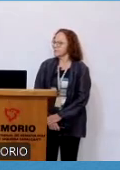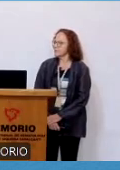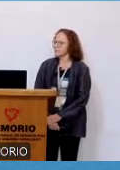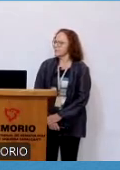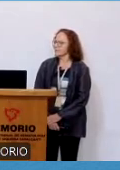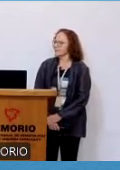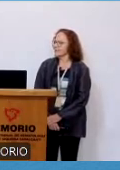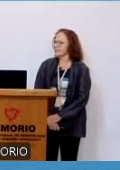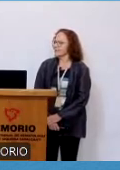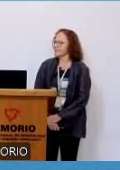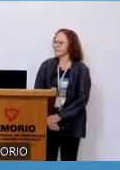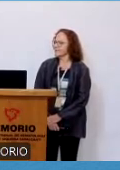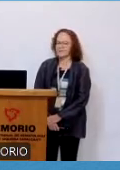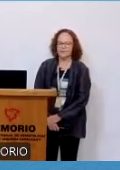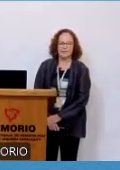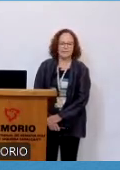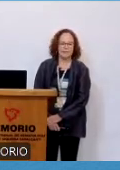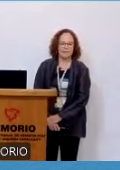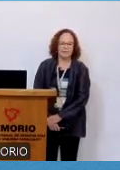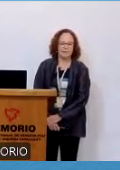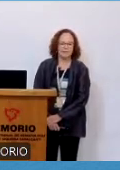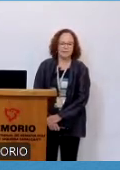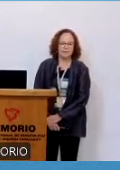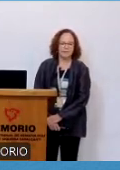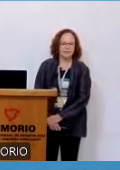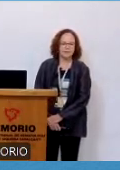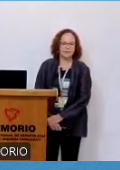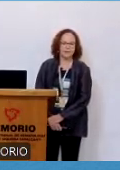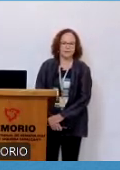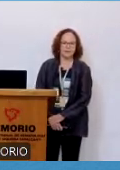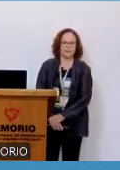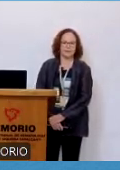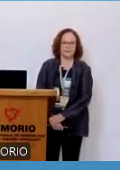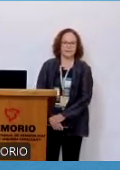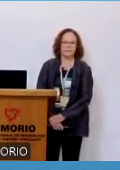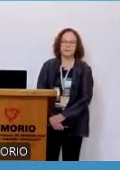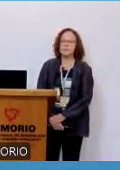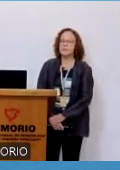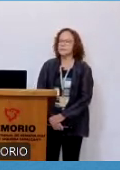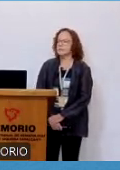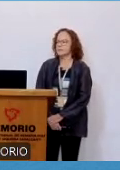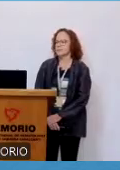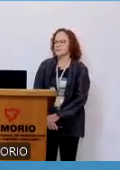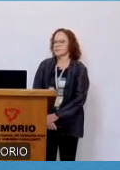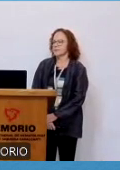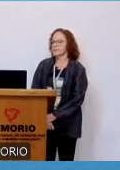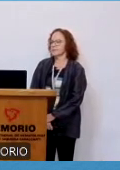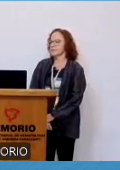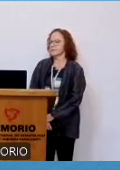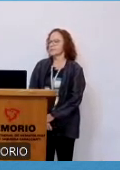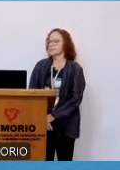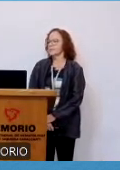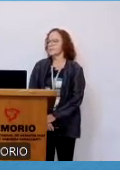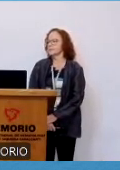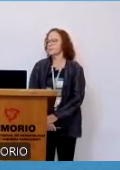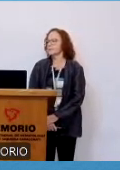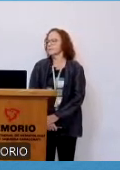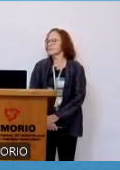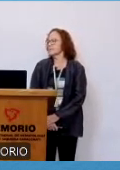mas deve ter pessoas também de outros CEPs e talvez de instituições que também atuem em rede.